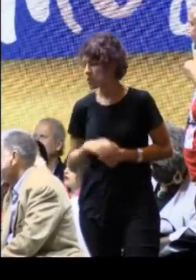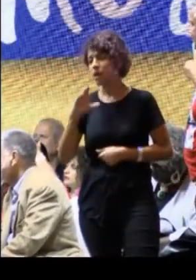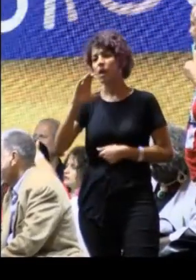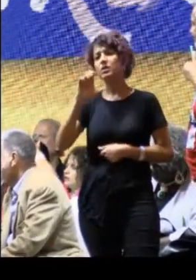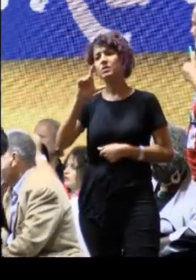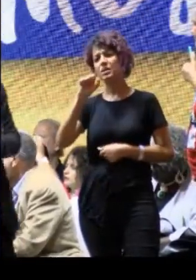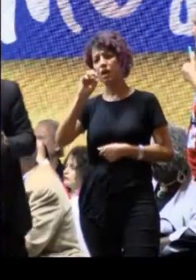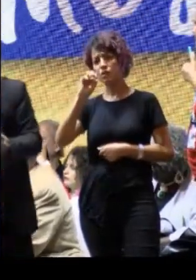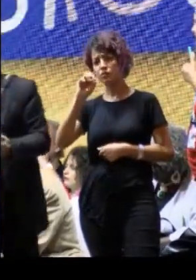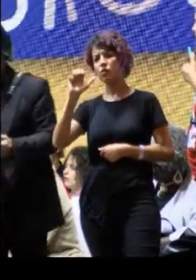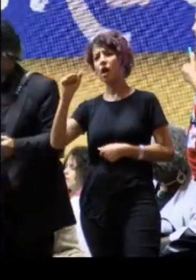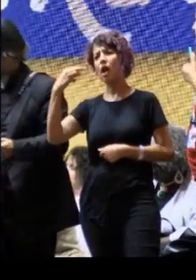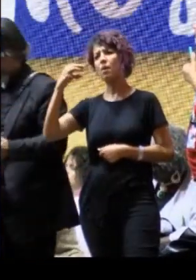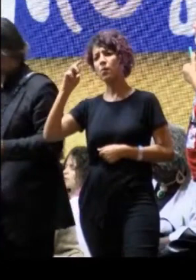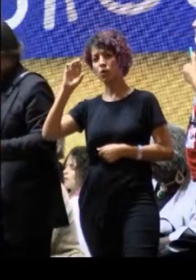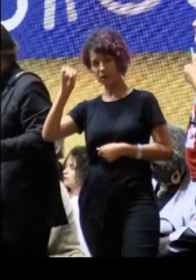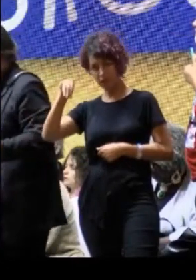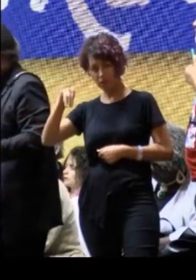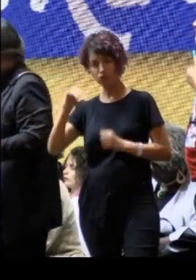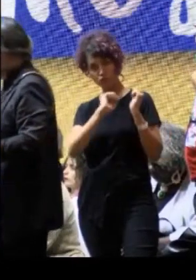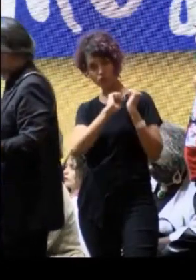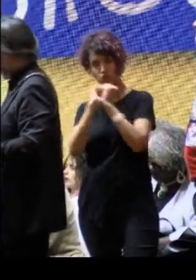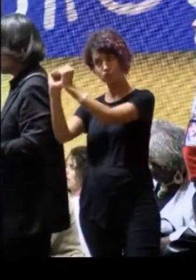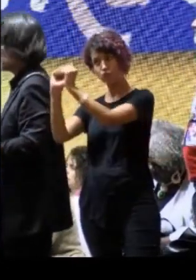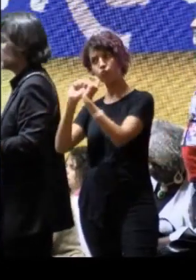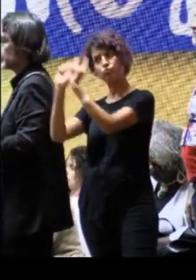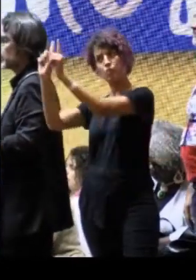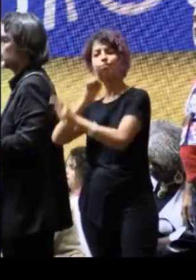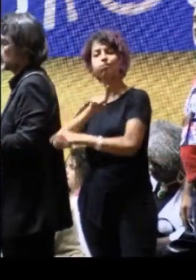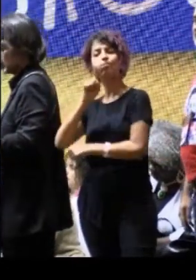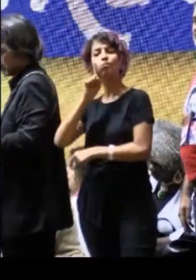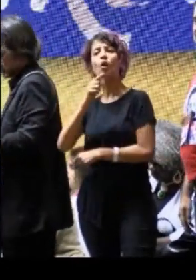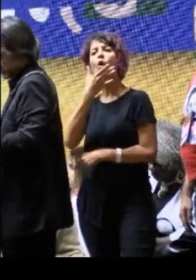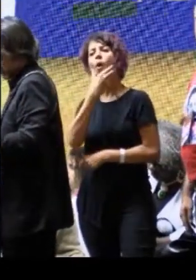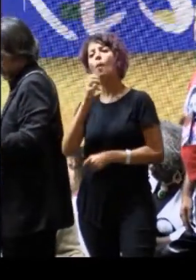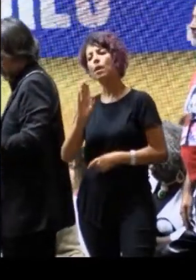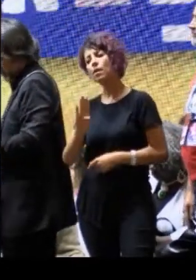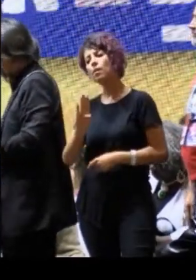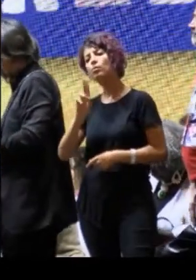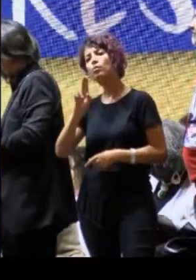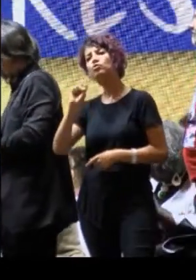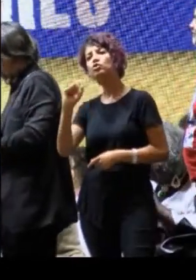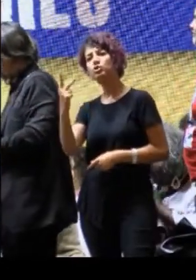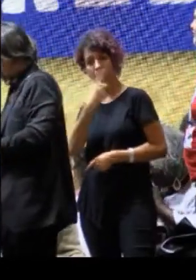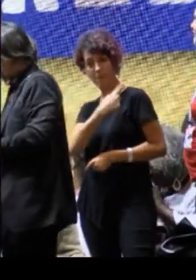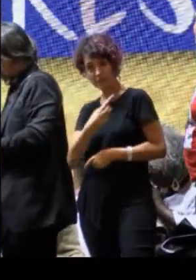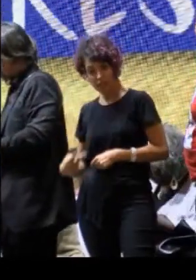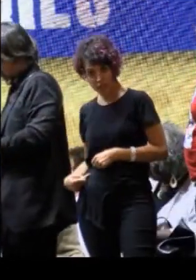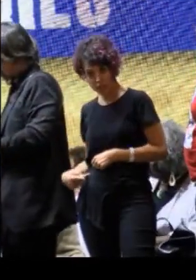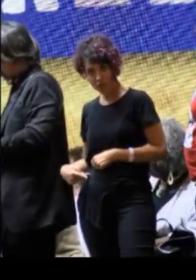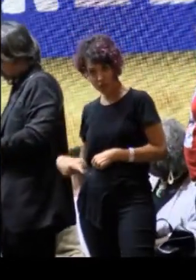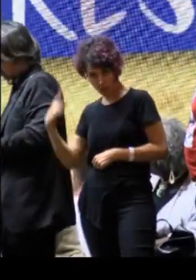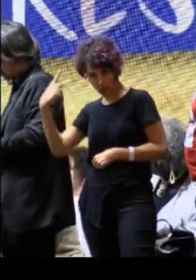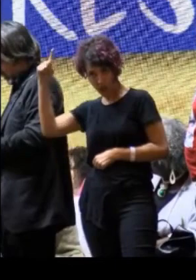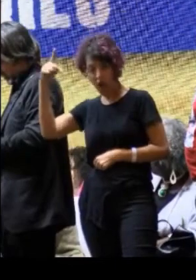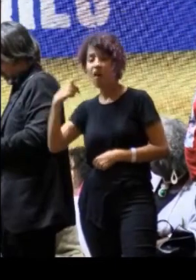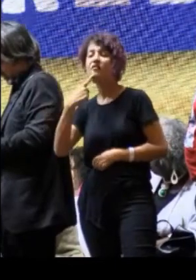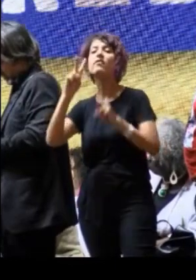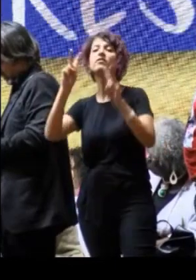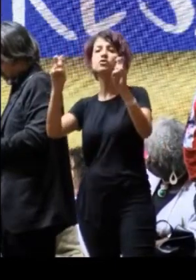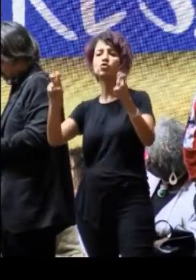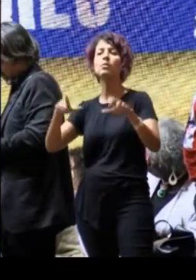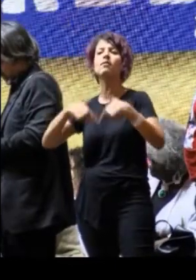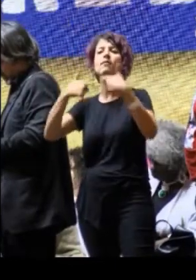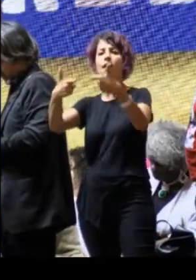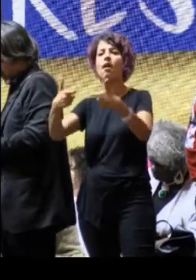O Celso Amorim estava comigo quando eu fui aos Estados Unidos e o Bush falava da guerra do Iraque. Você tem que ver, Humberto, o